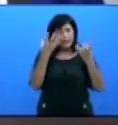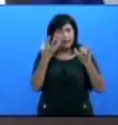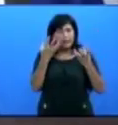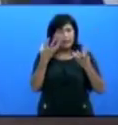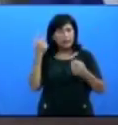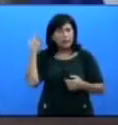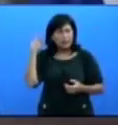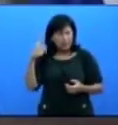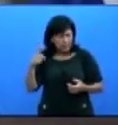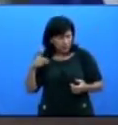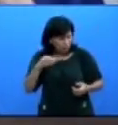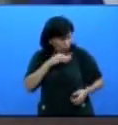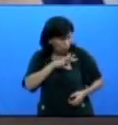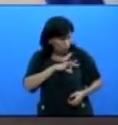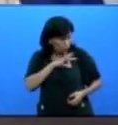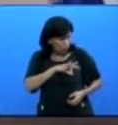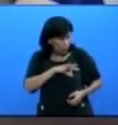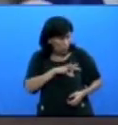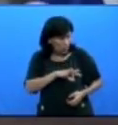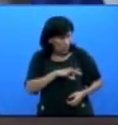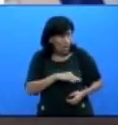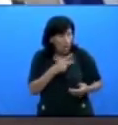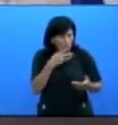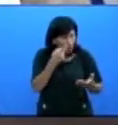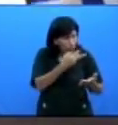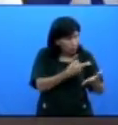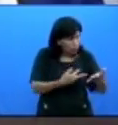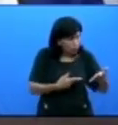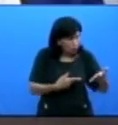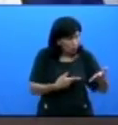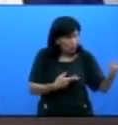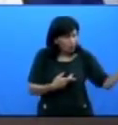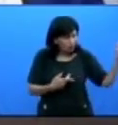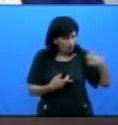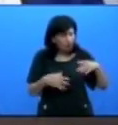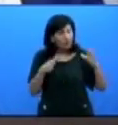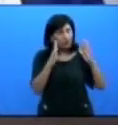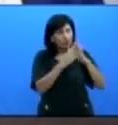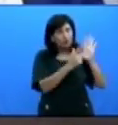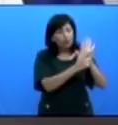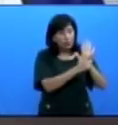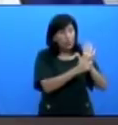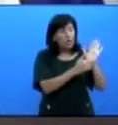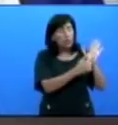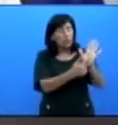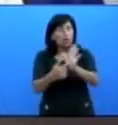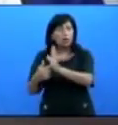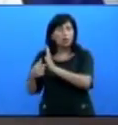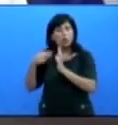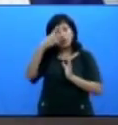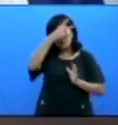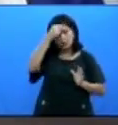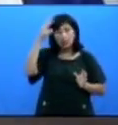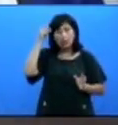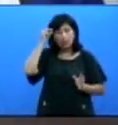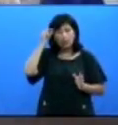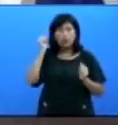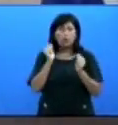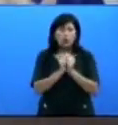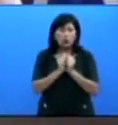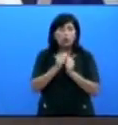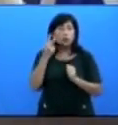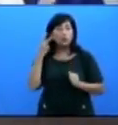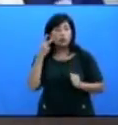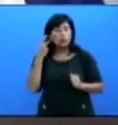prefeito municipal recebesse ainda a tempo da elaboração da peça orçamentária. Quero dizer que sou testemunha, né, o vereador